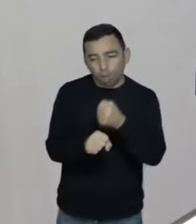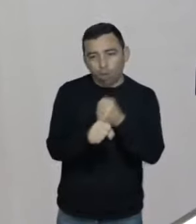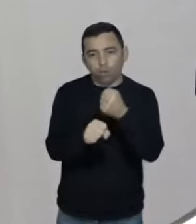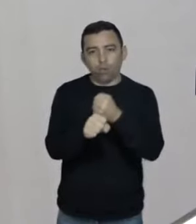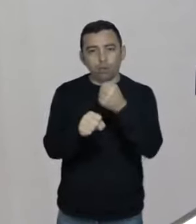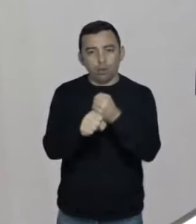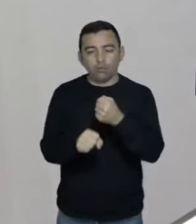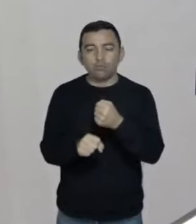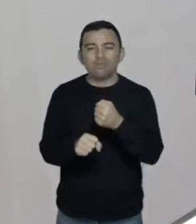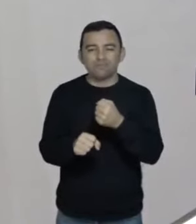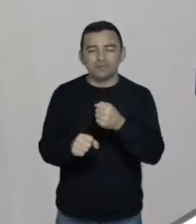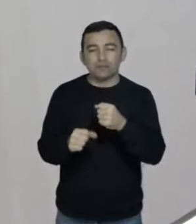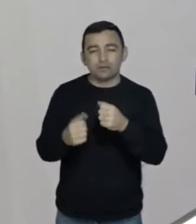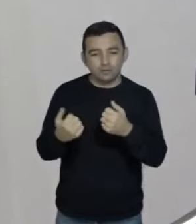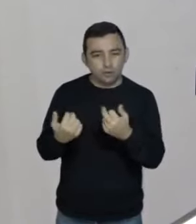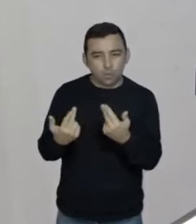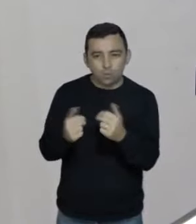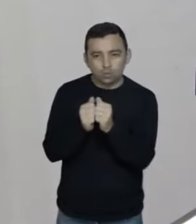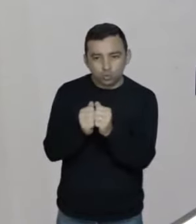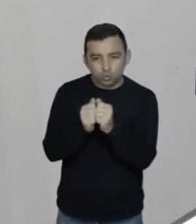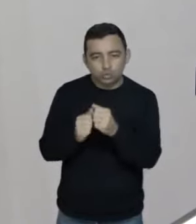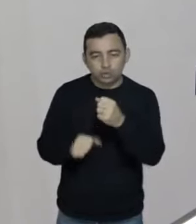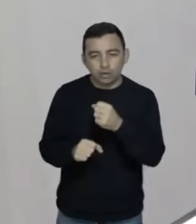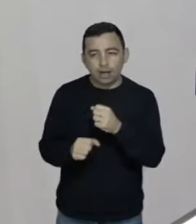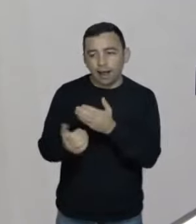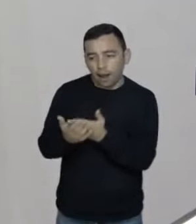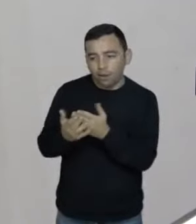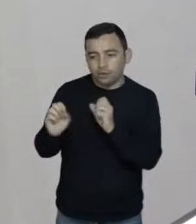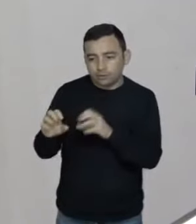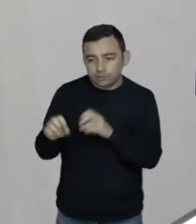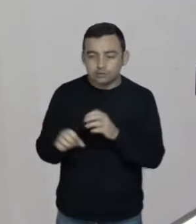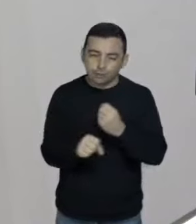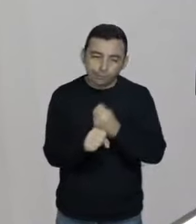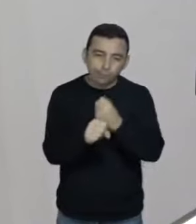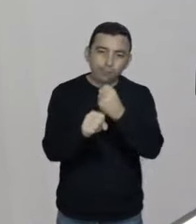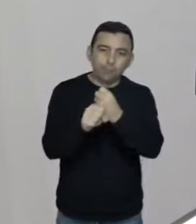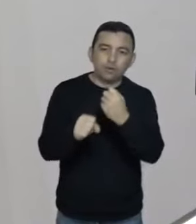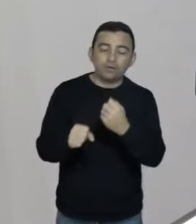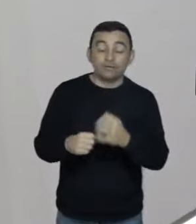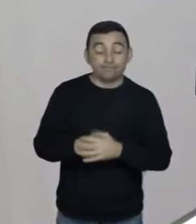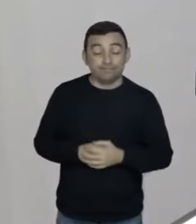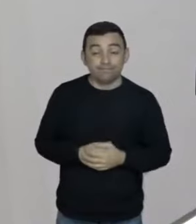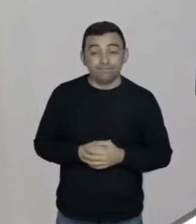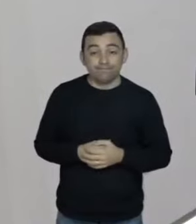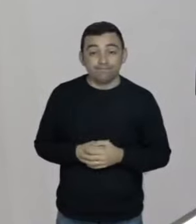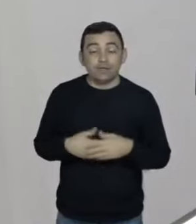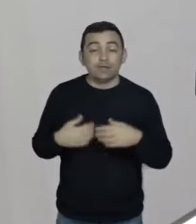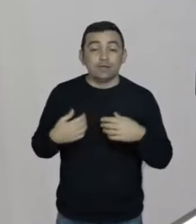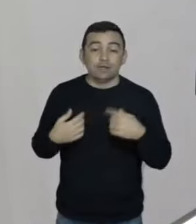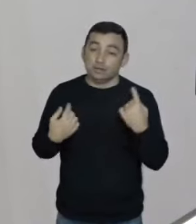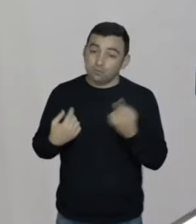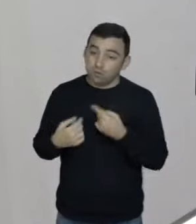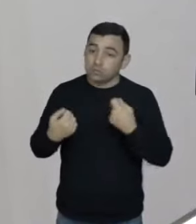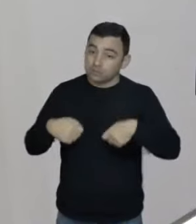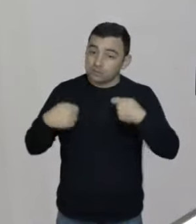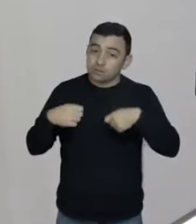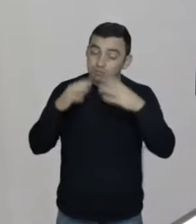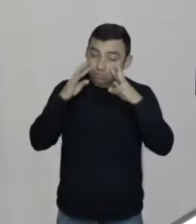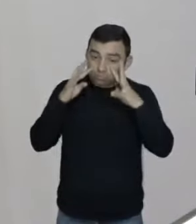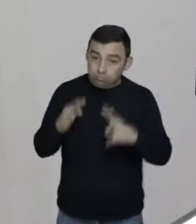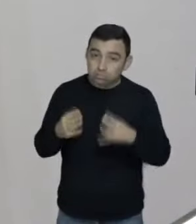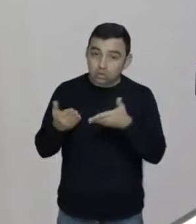estruturais acontecendo em conjunto com as aulas no mesmo período queremos chamar atenção Para que as condições ensine a